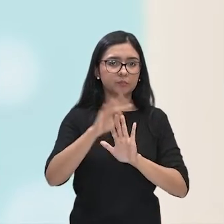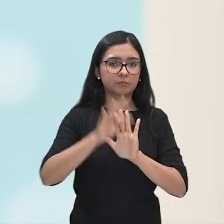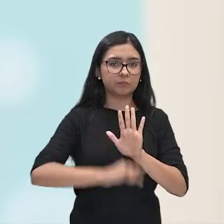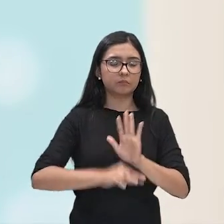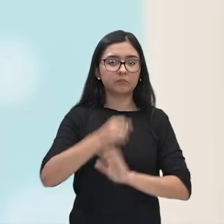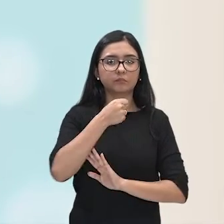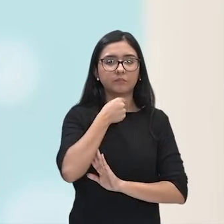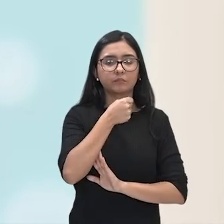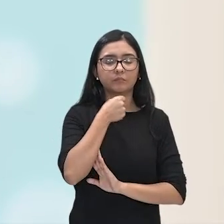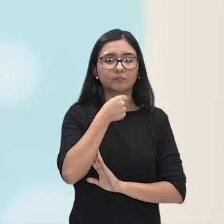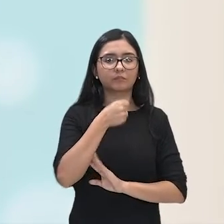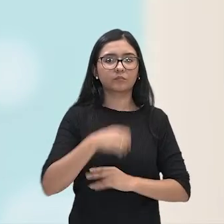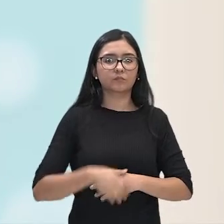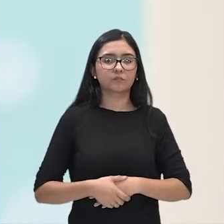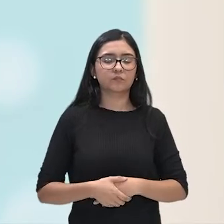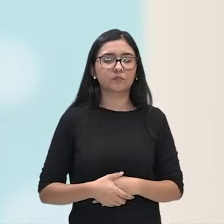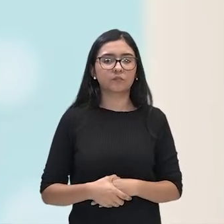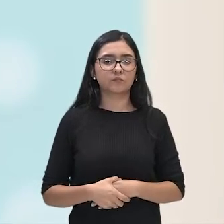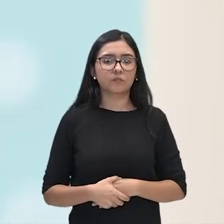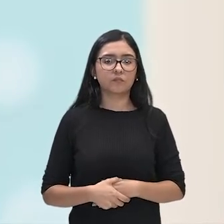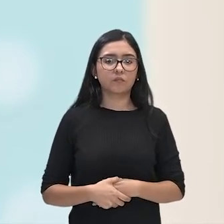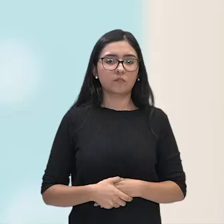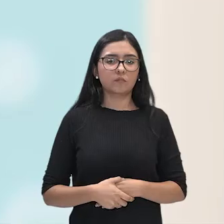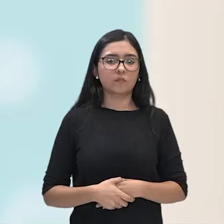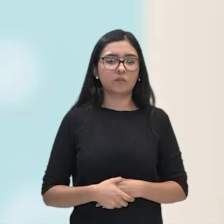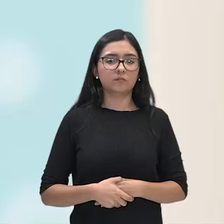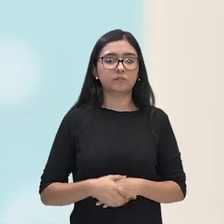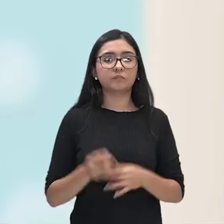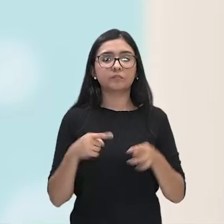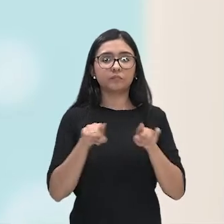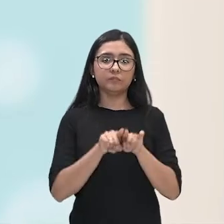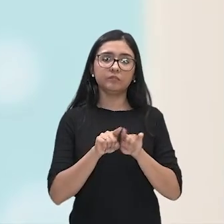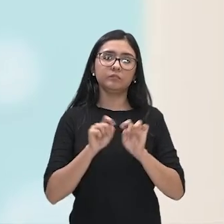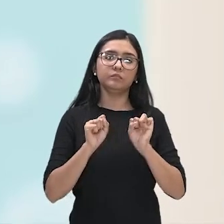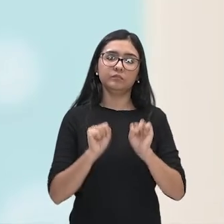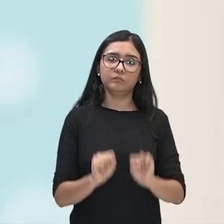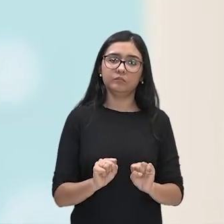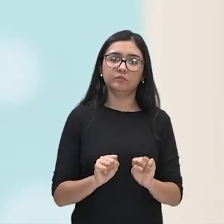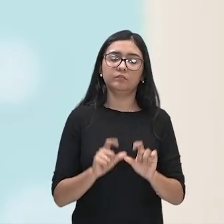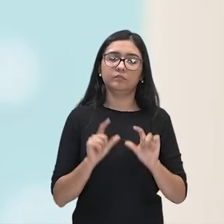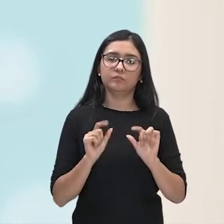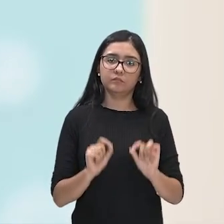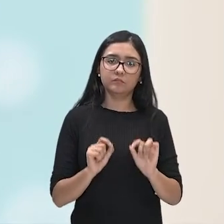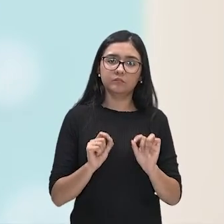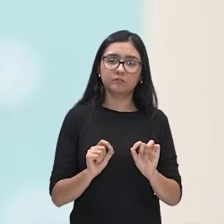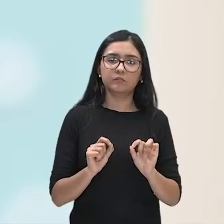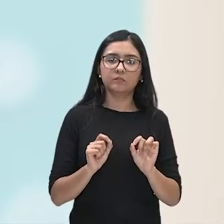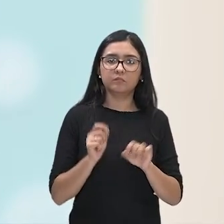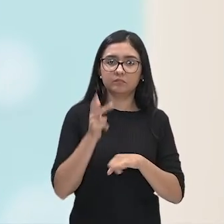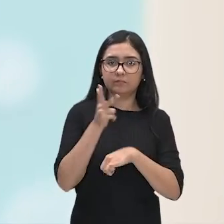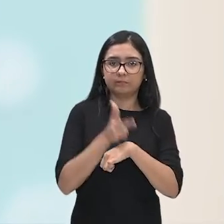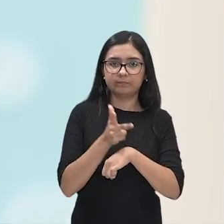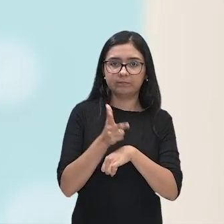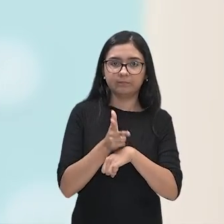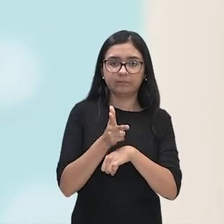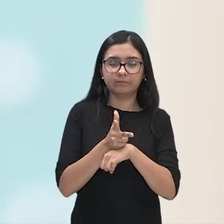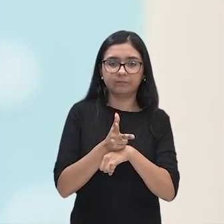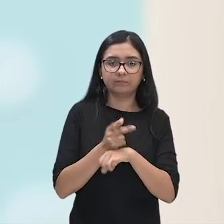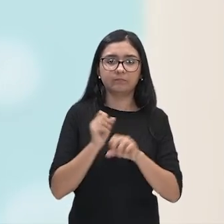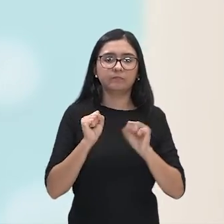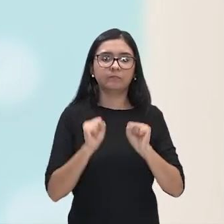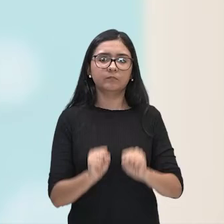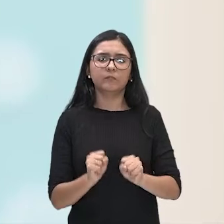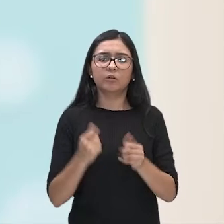uma reportagem. Que ela pode também estar, né, como um vídeo, passar como um vídeo, ele pode estar